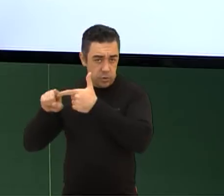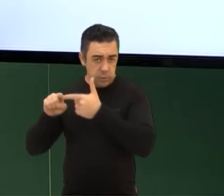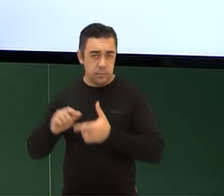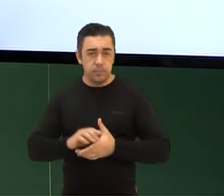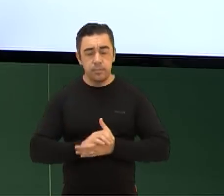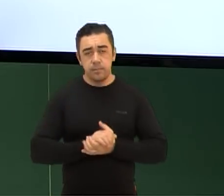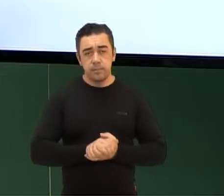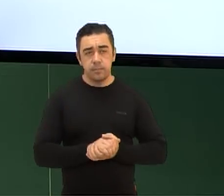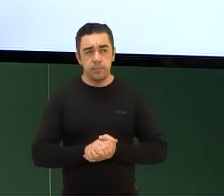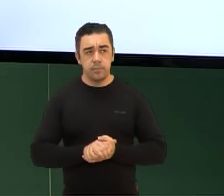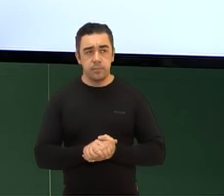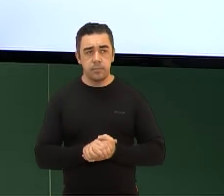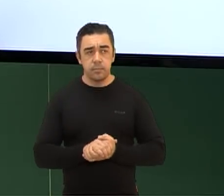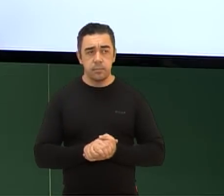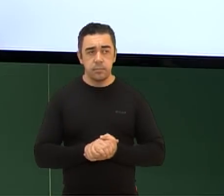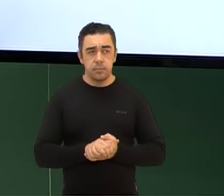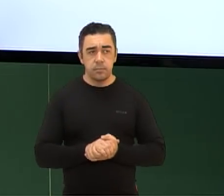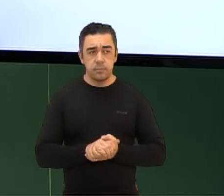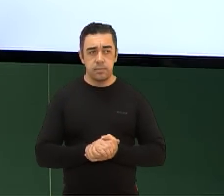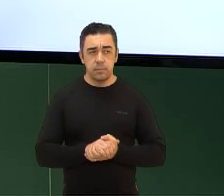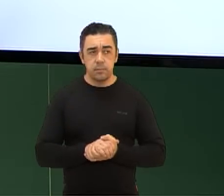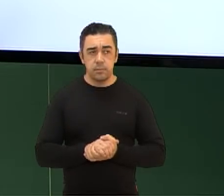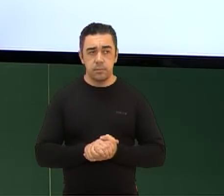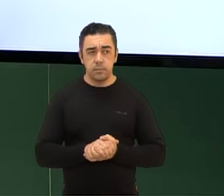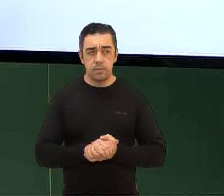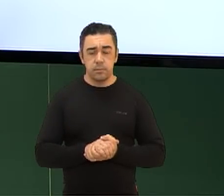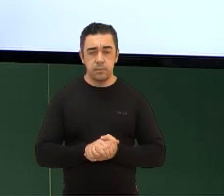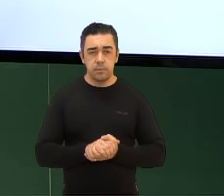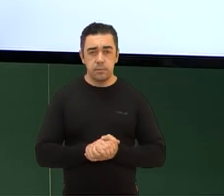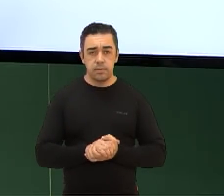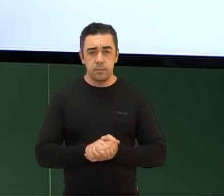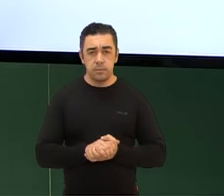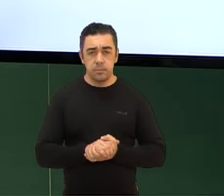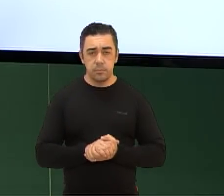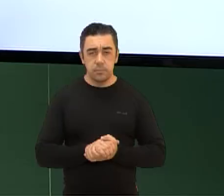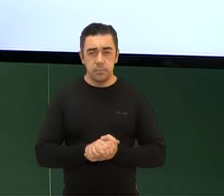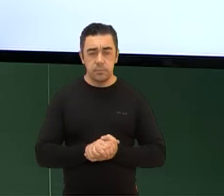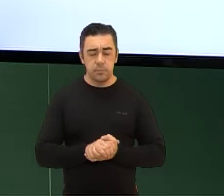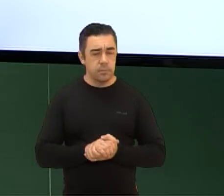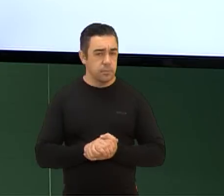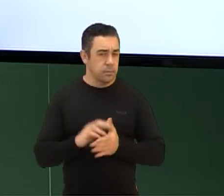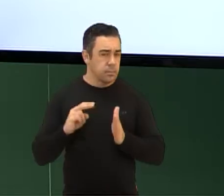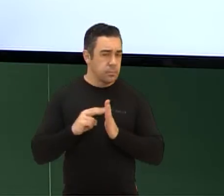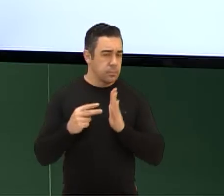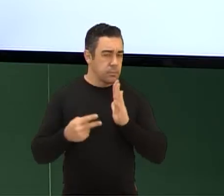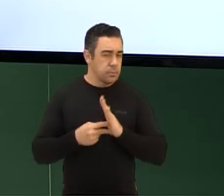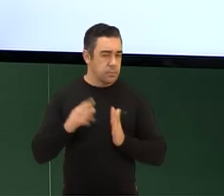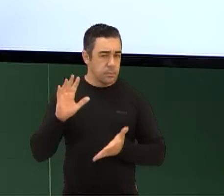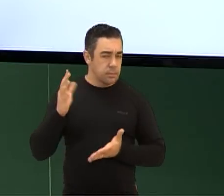do outro, né? Então, vamos dividir por 10. O